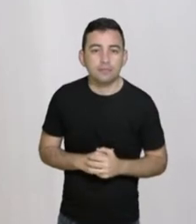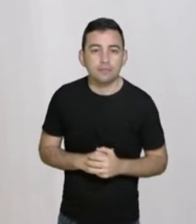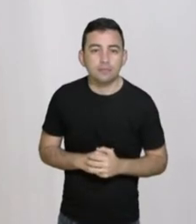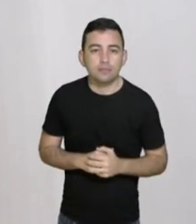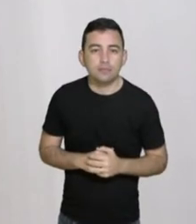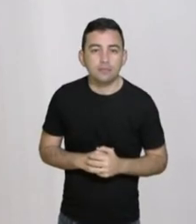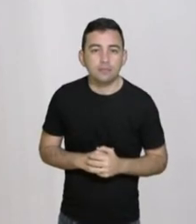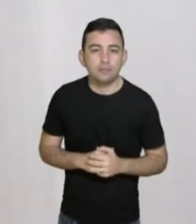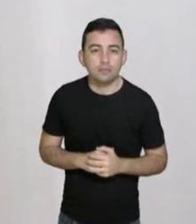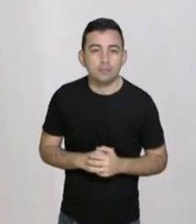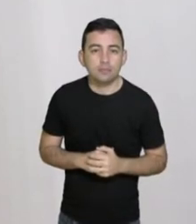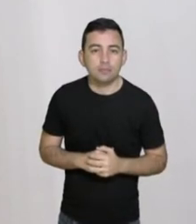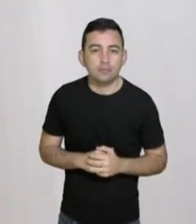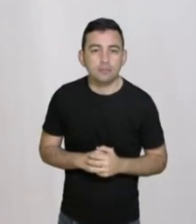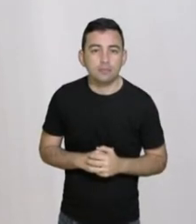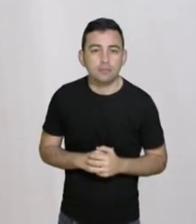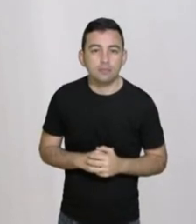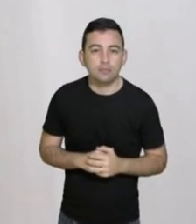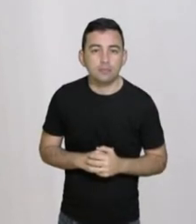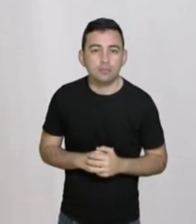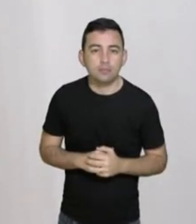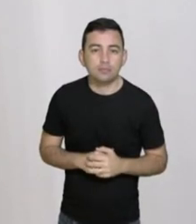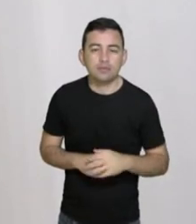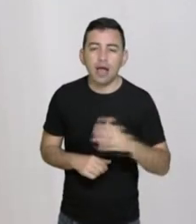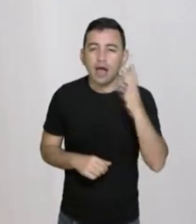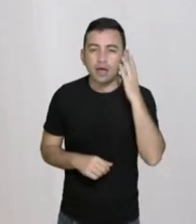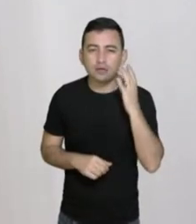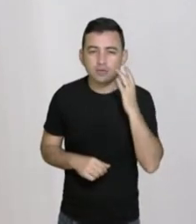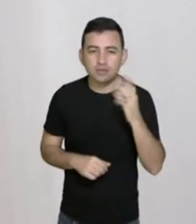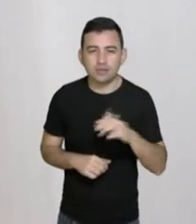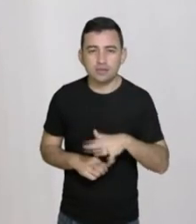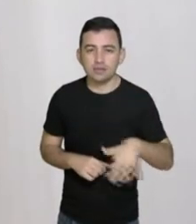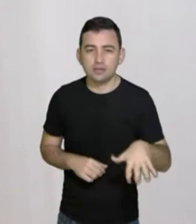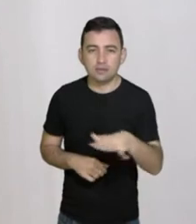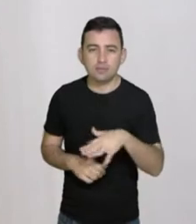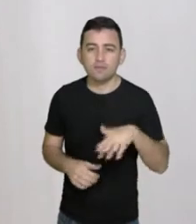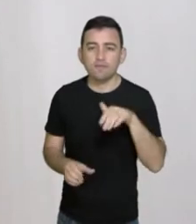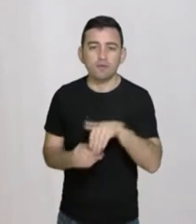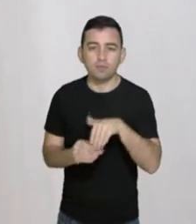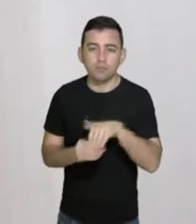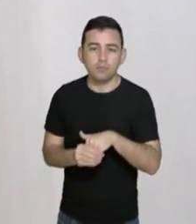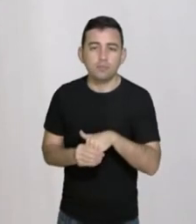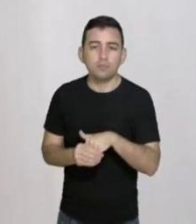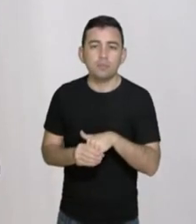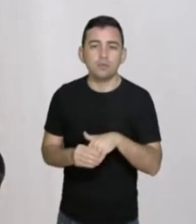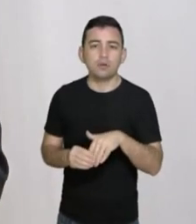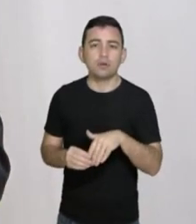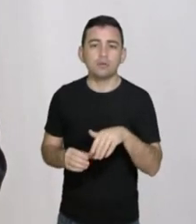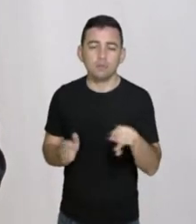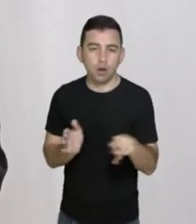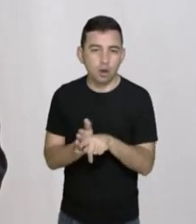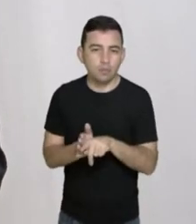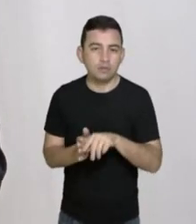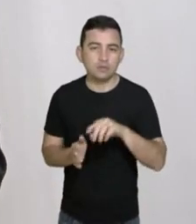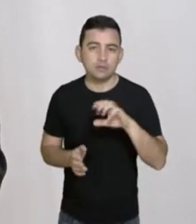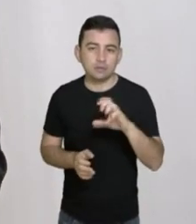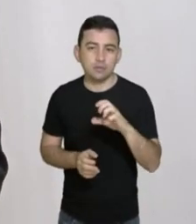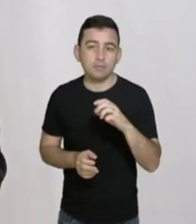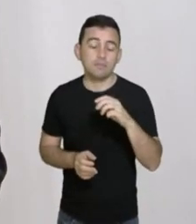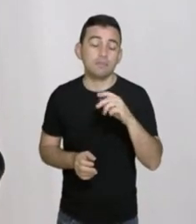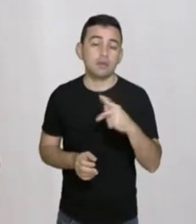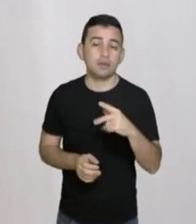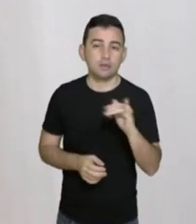Será que Osmar Aziz, que por um voto não foi depor na CPI da pedofilia, será que vai